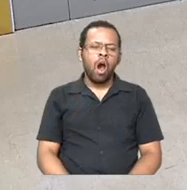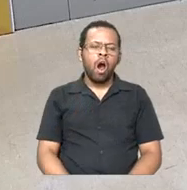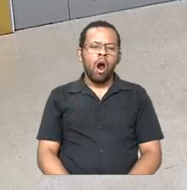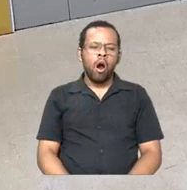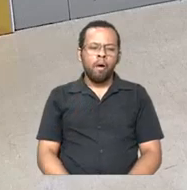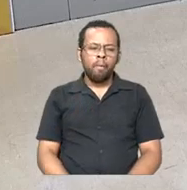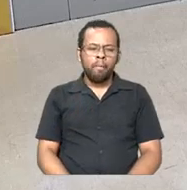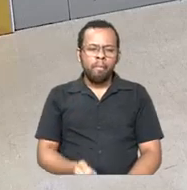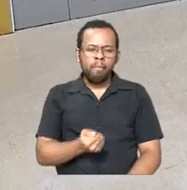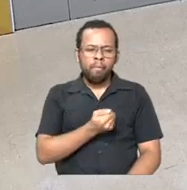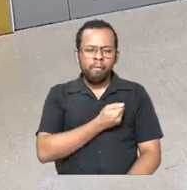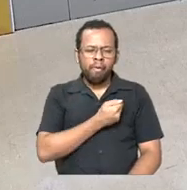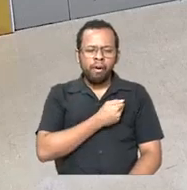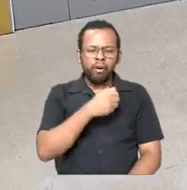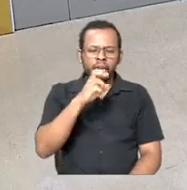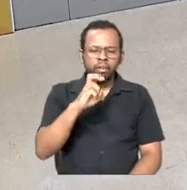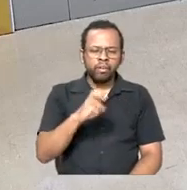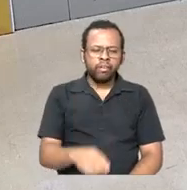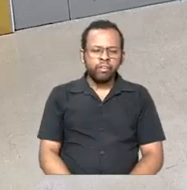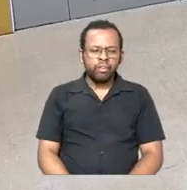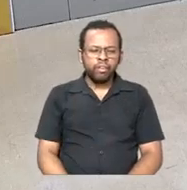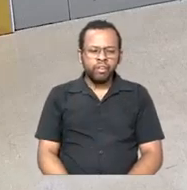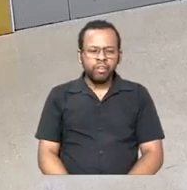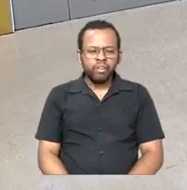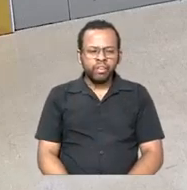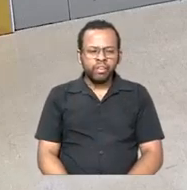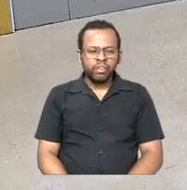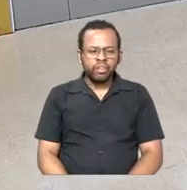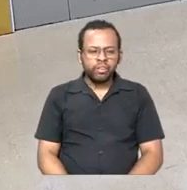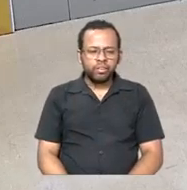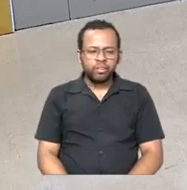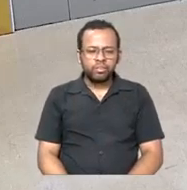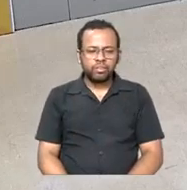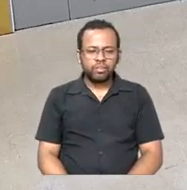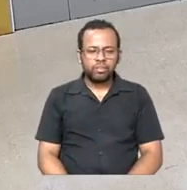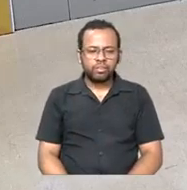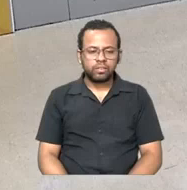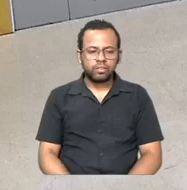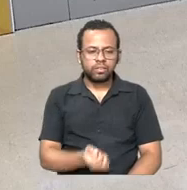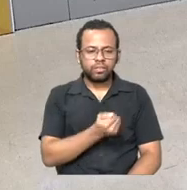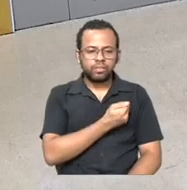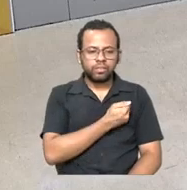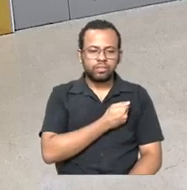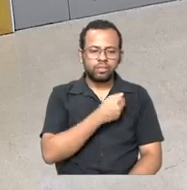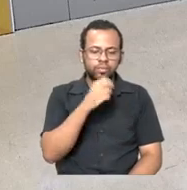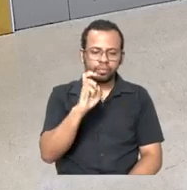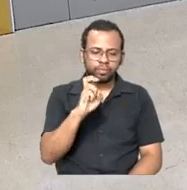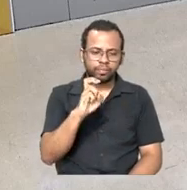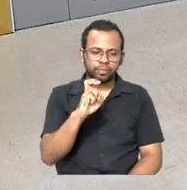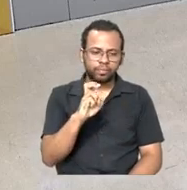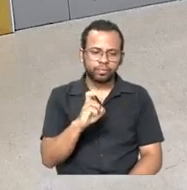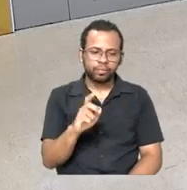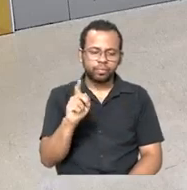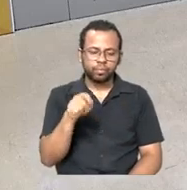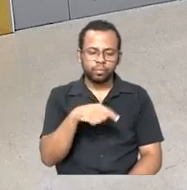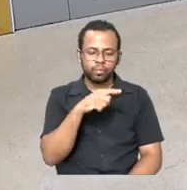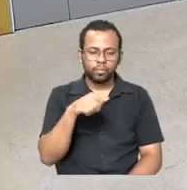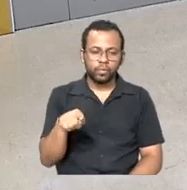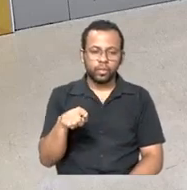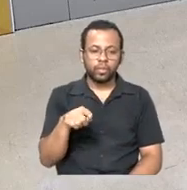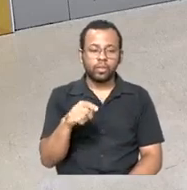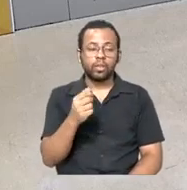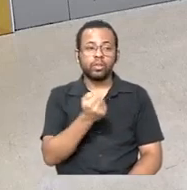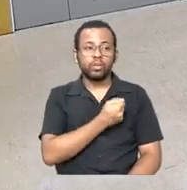15 ou cinco gente cinco vai lá número cinco número